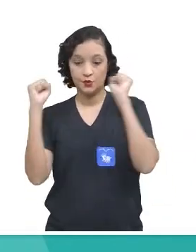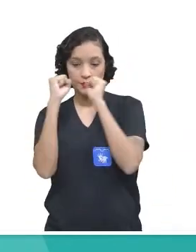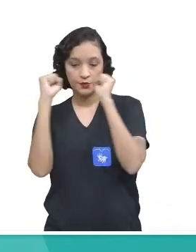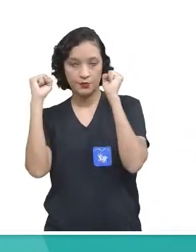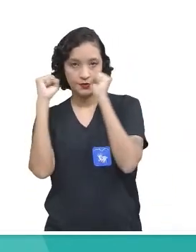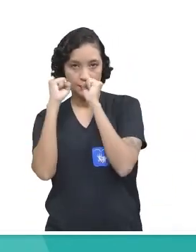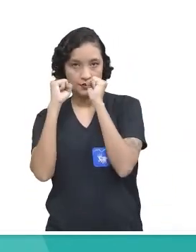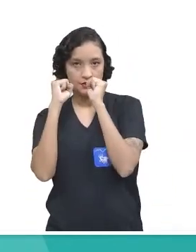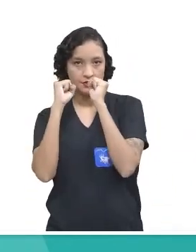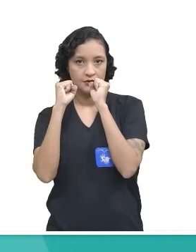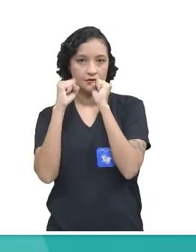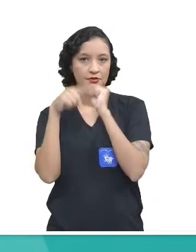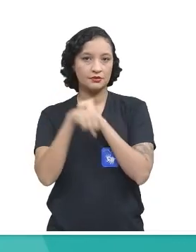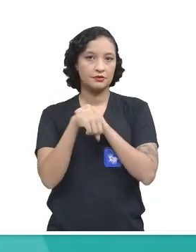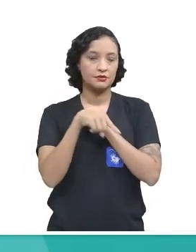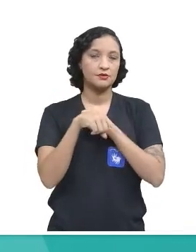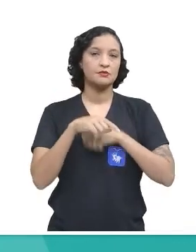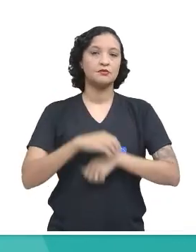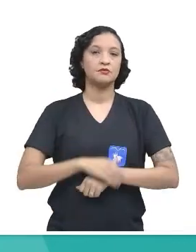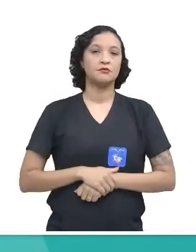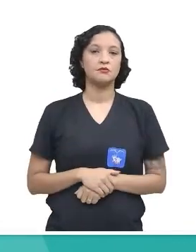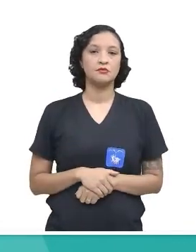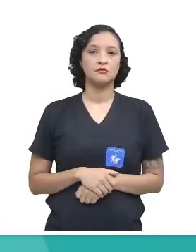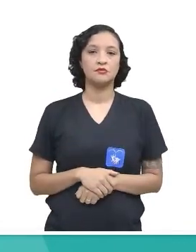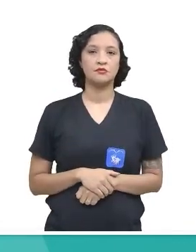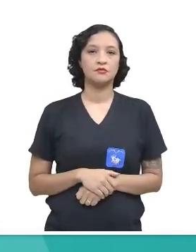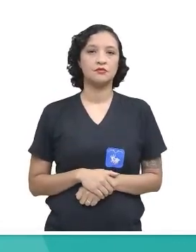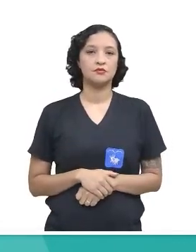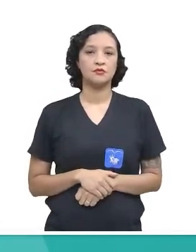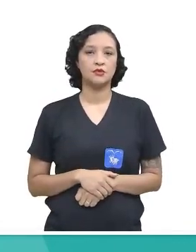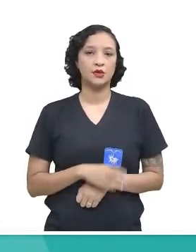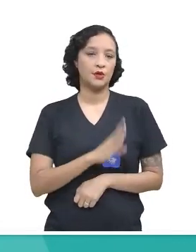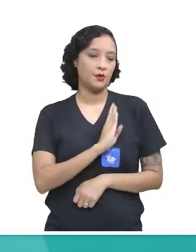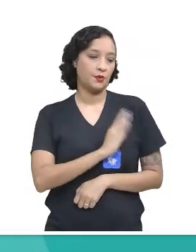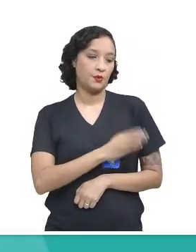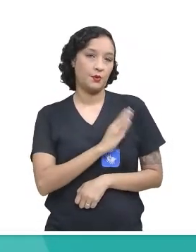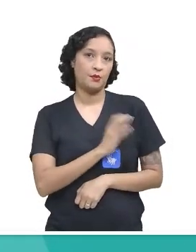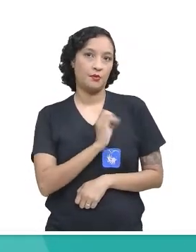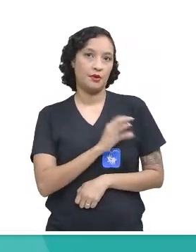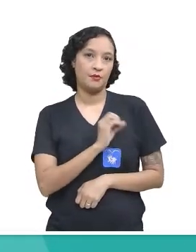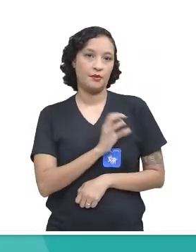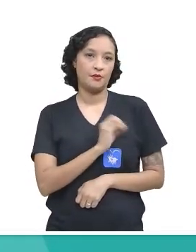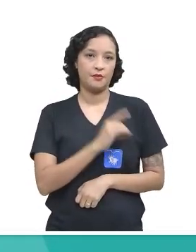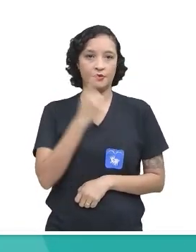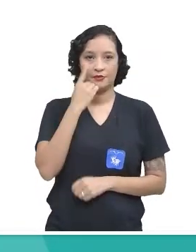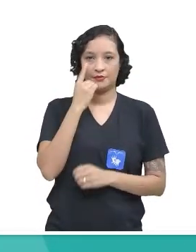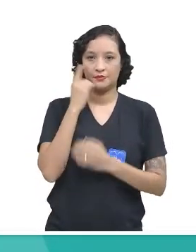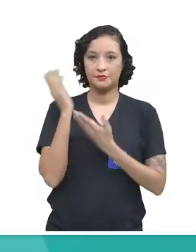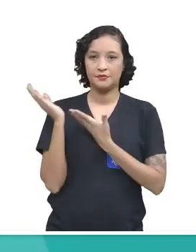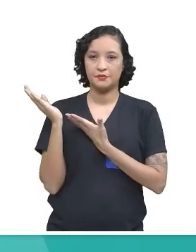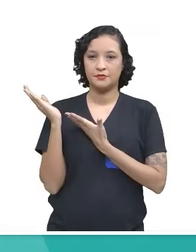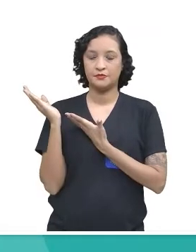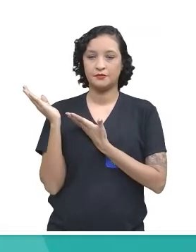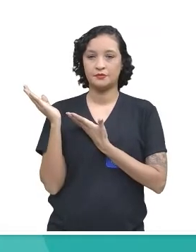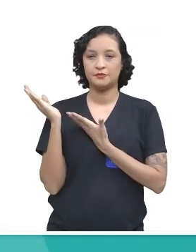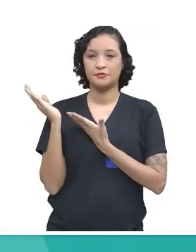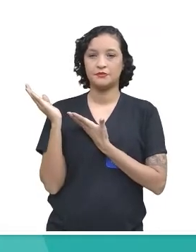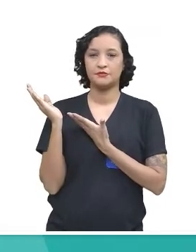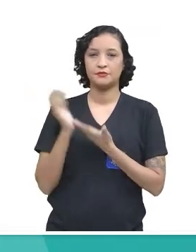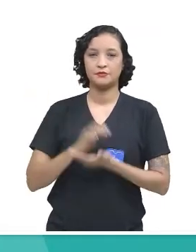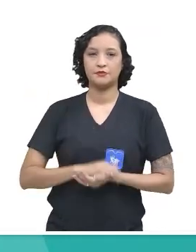físico e o aumento dos batimentos cardíacos. Vamos entender. Muito bem.